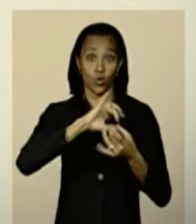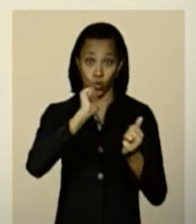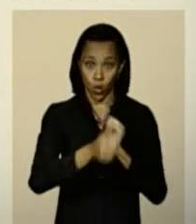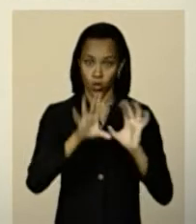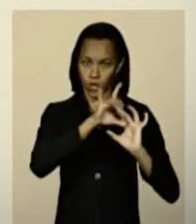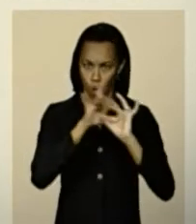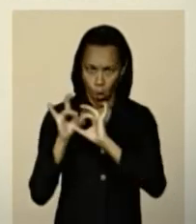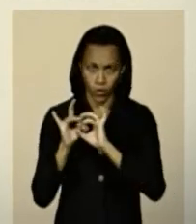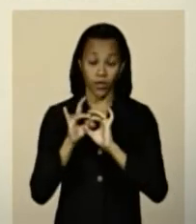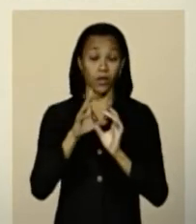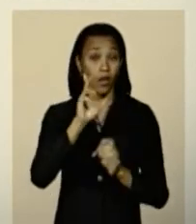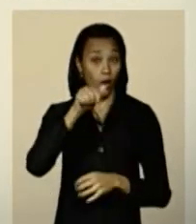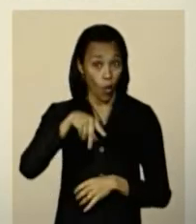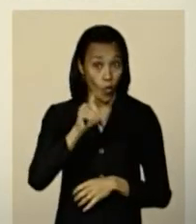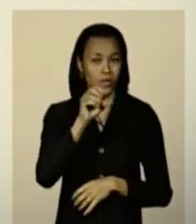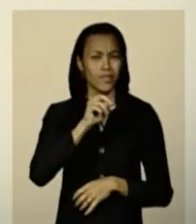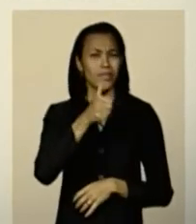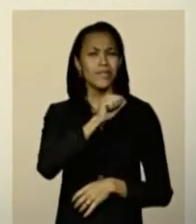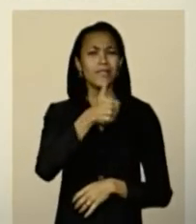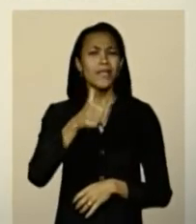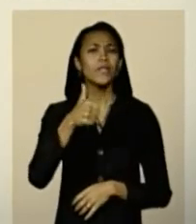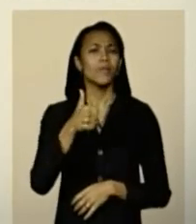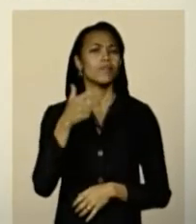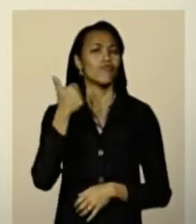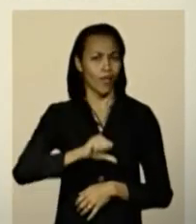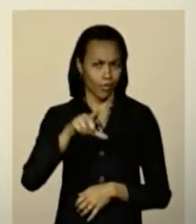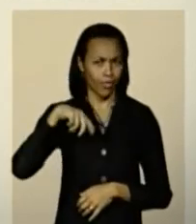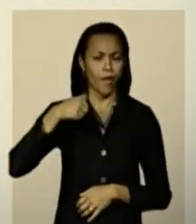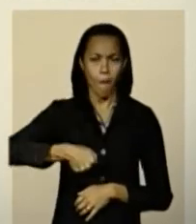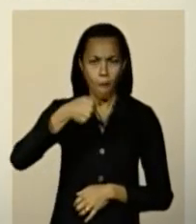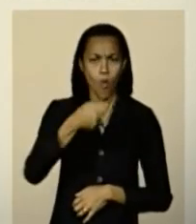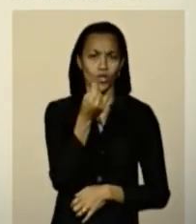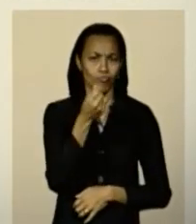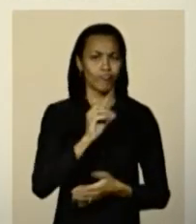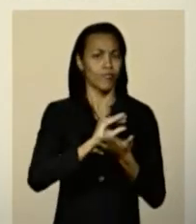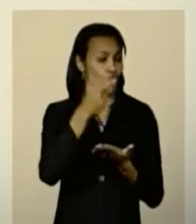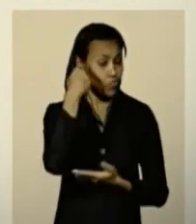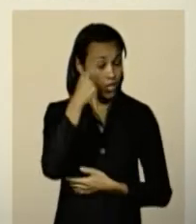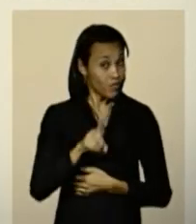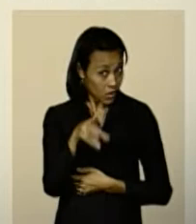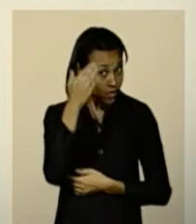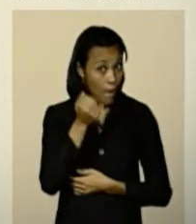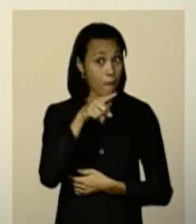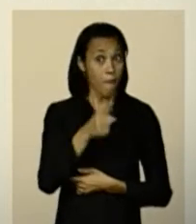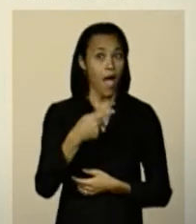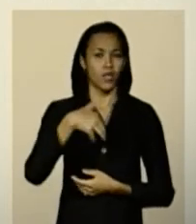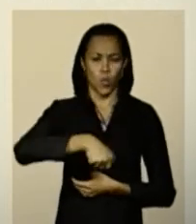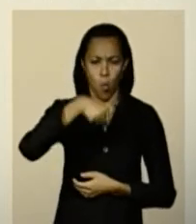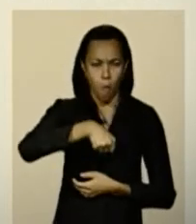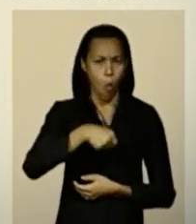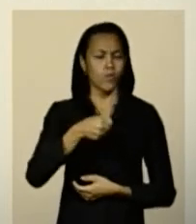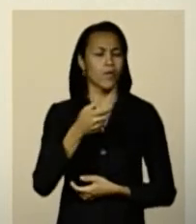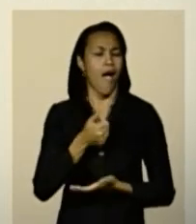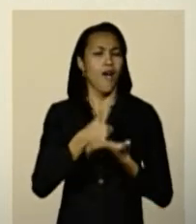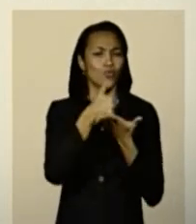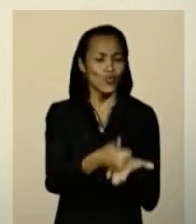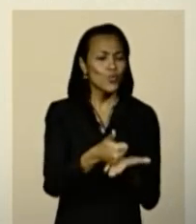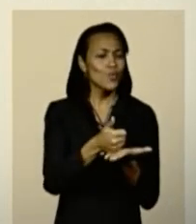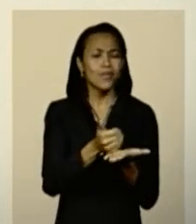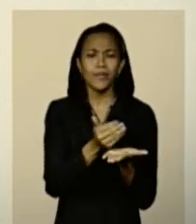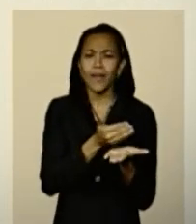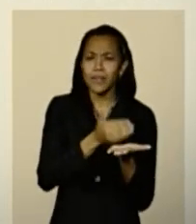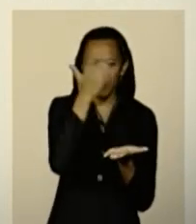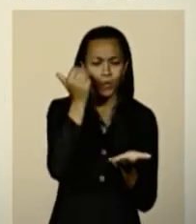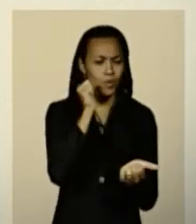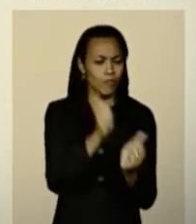de Londres 111 recebem o bolsa atleta não sei se você sabe Max mas o bolsa atleta apoia desde